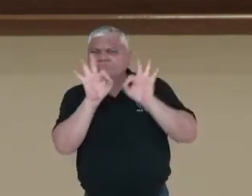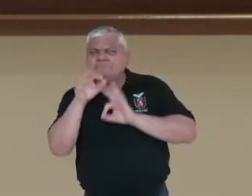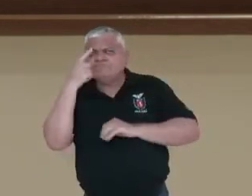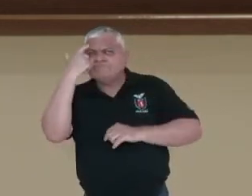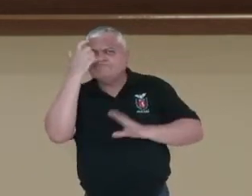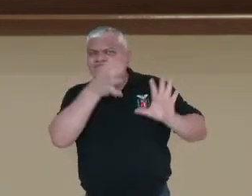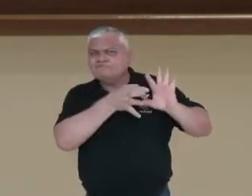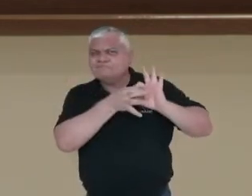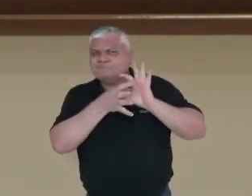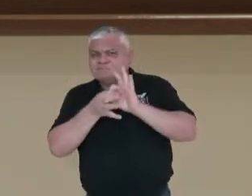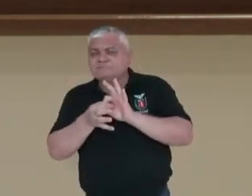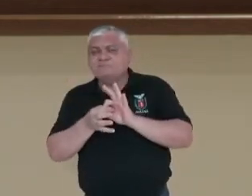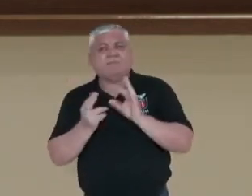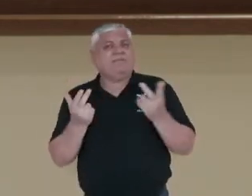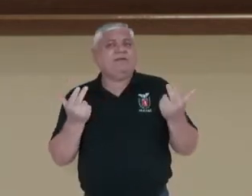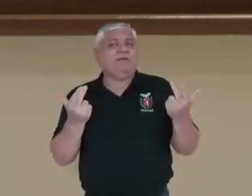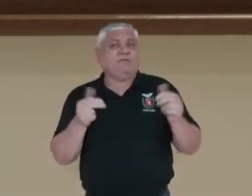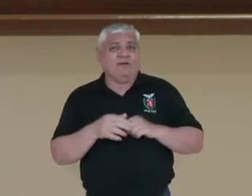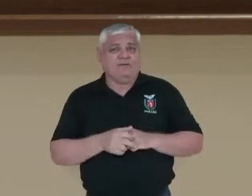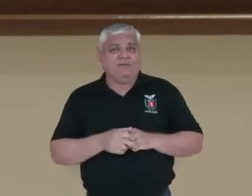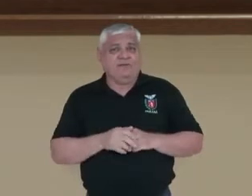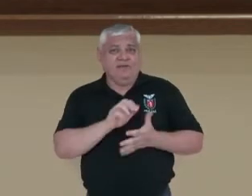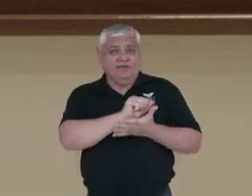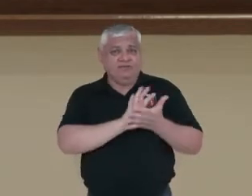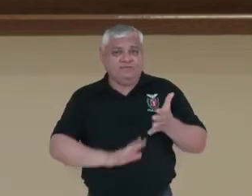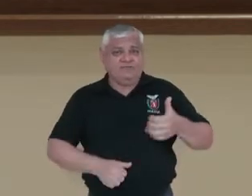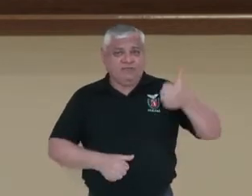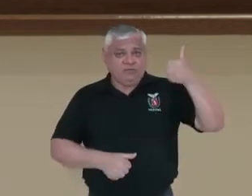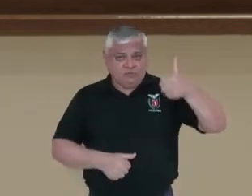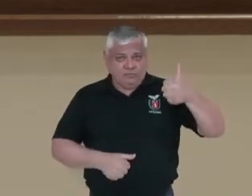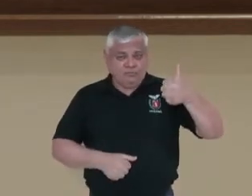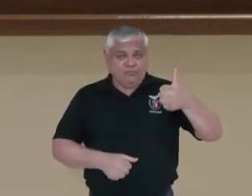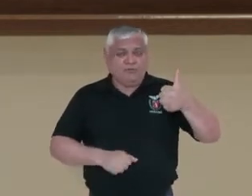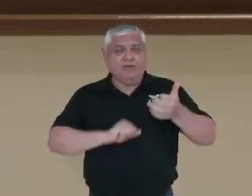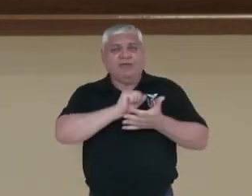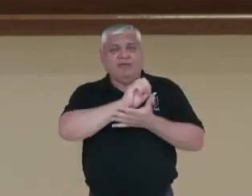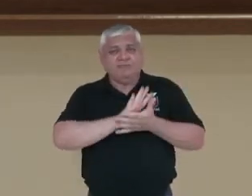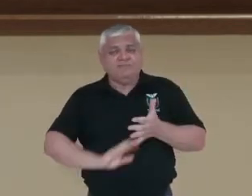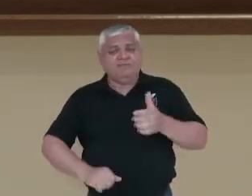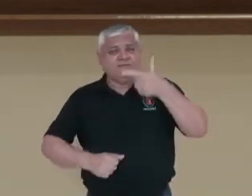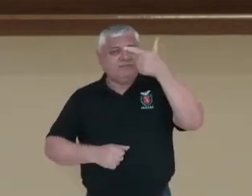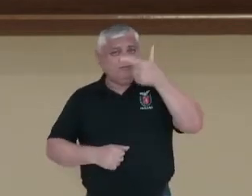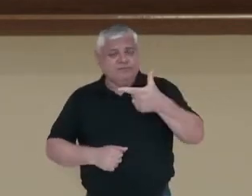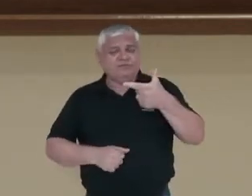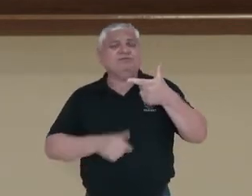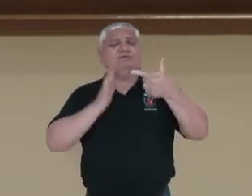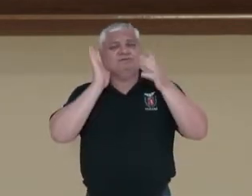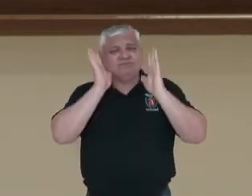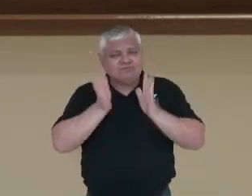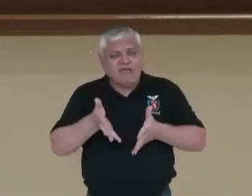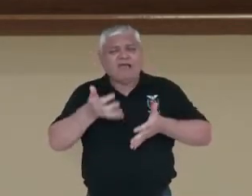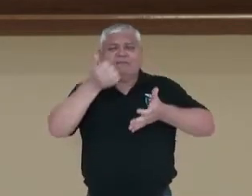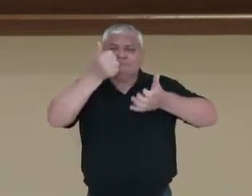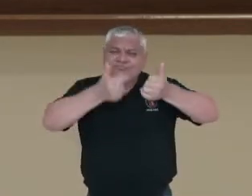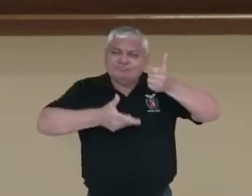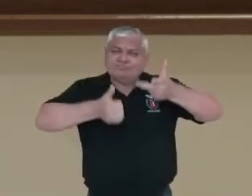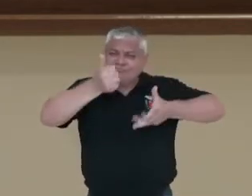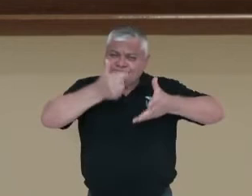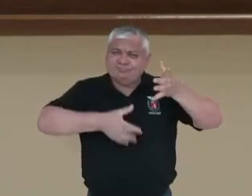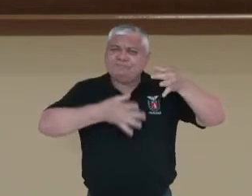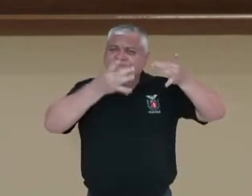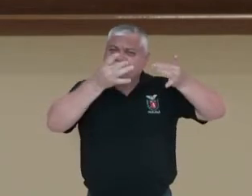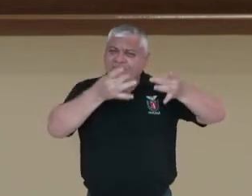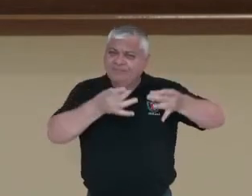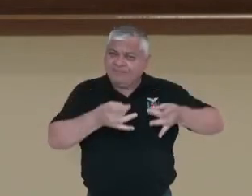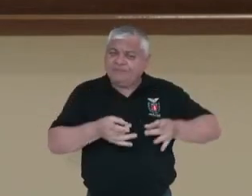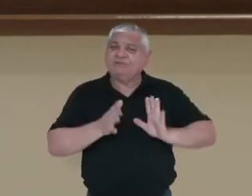da mesma maneira da questão 1, a questão 2, toda ela já foi explicitada, já foi falada por